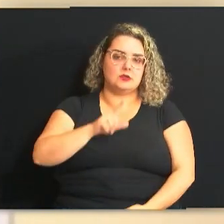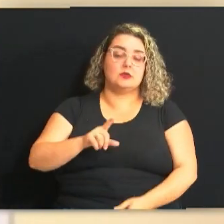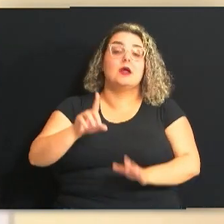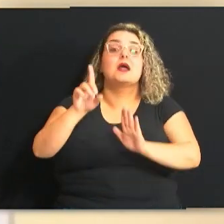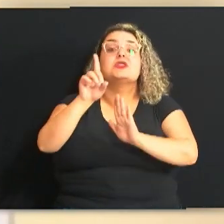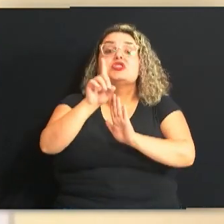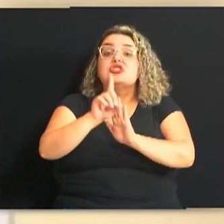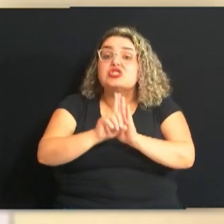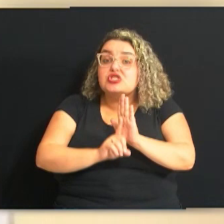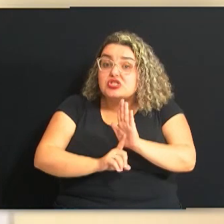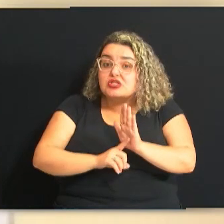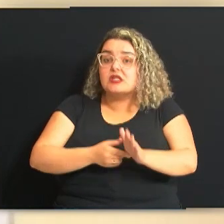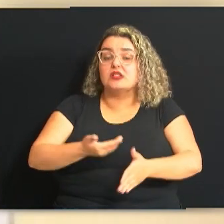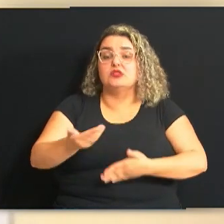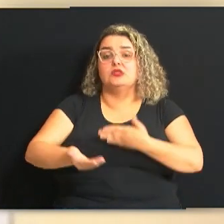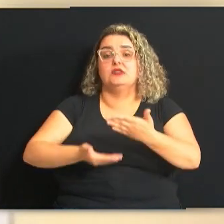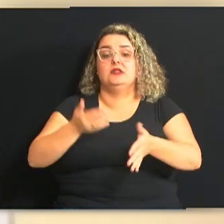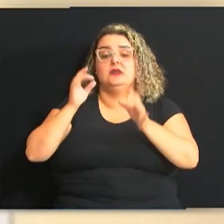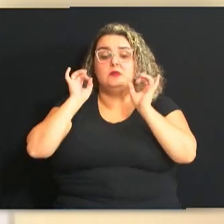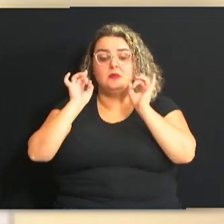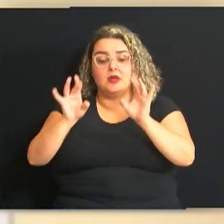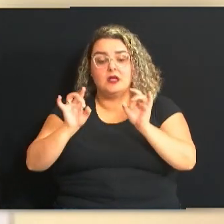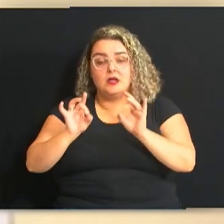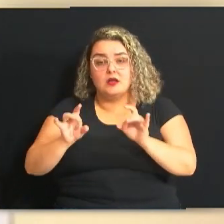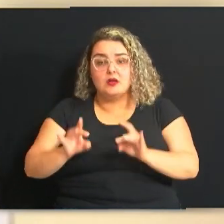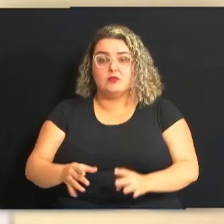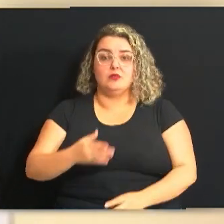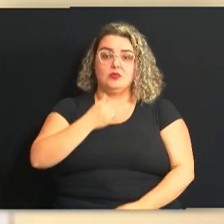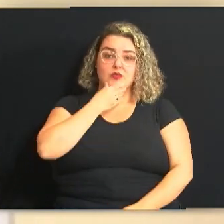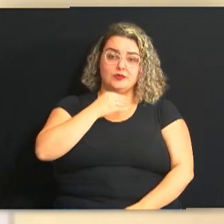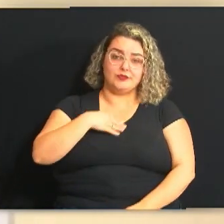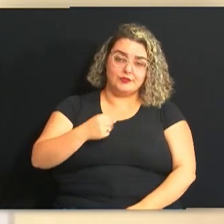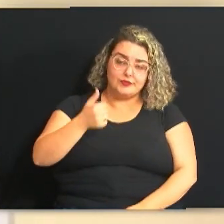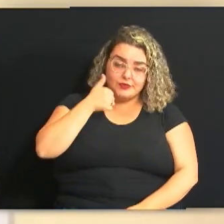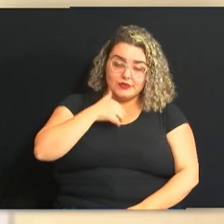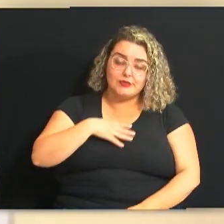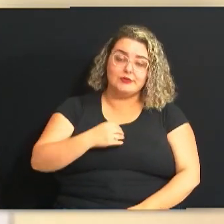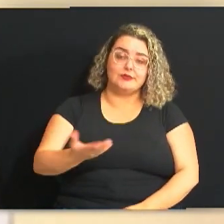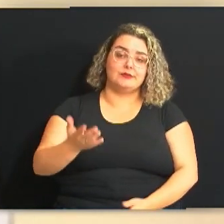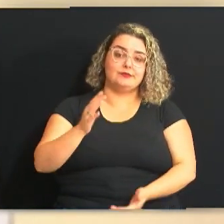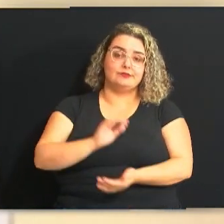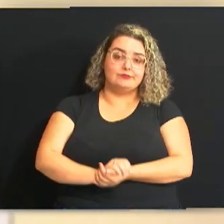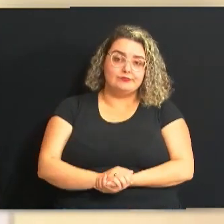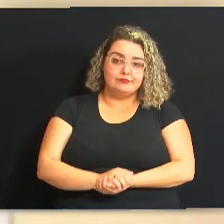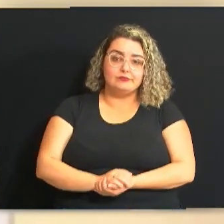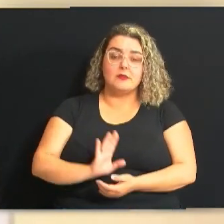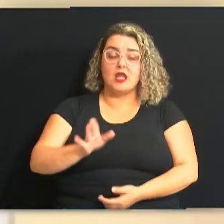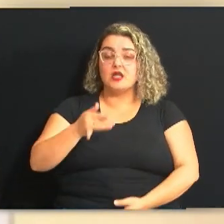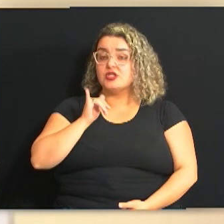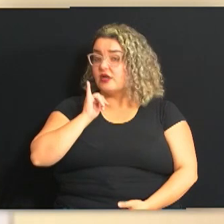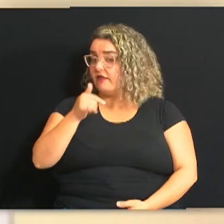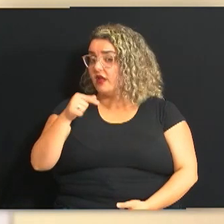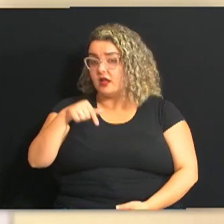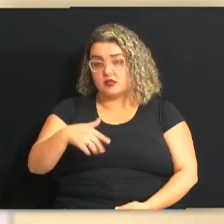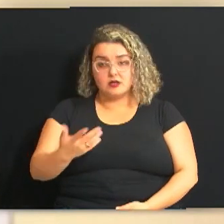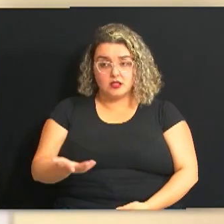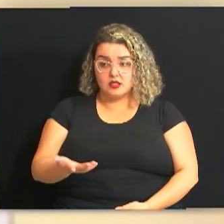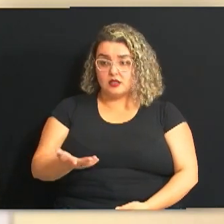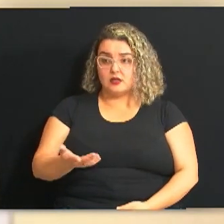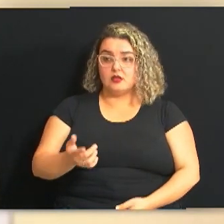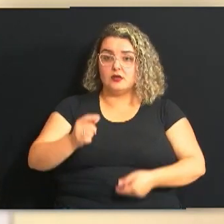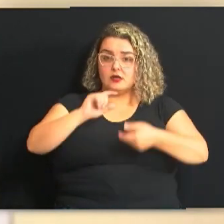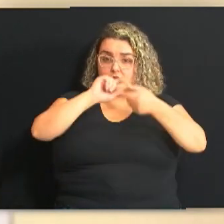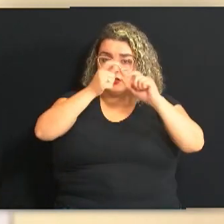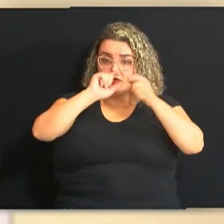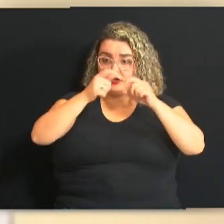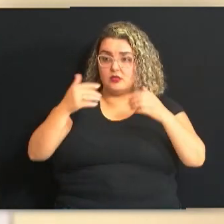direito, tratamento especializado para os seus filhos, né? Como já foi falado aqui, o transtorno